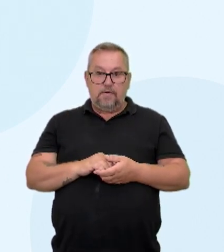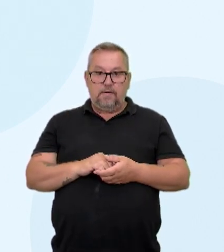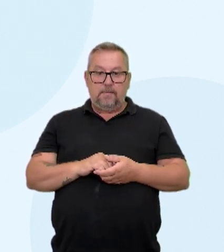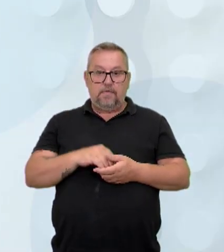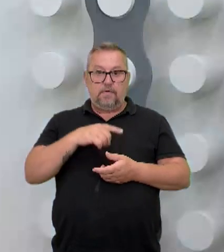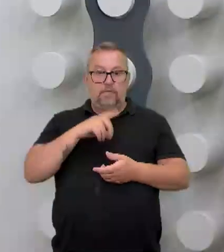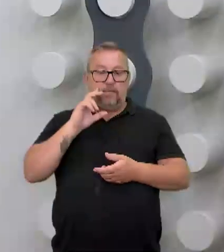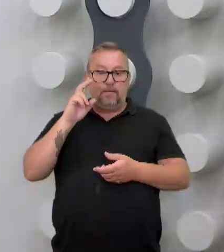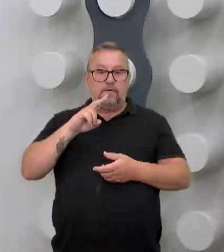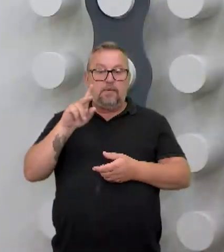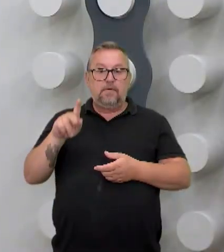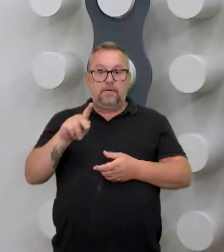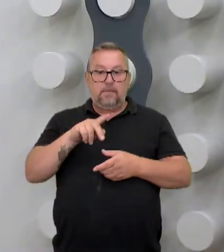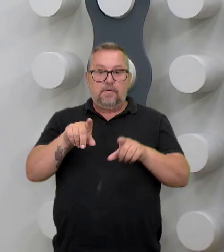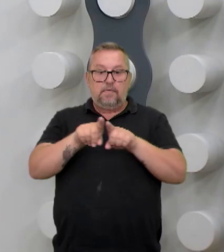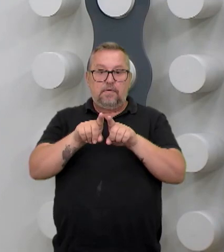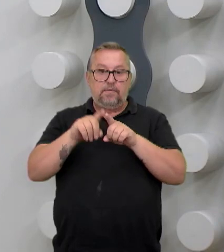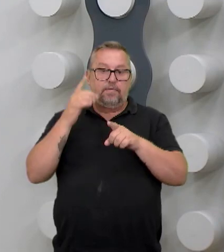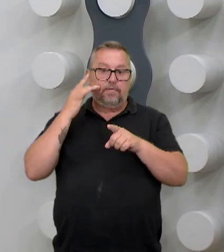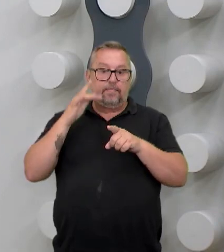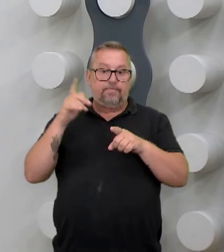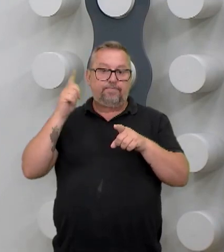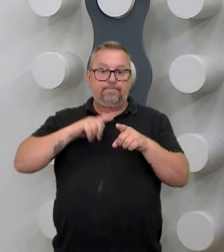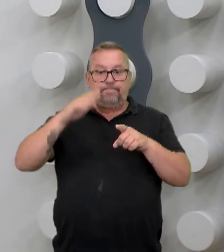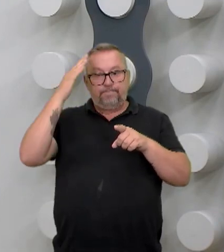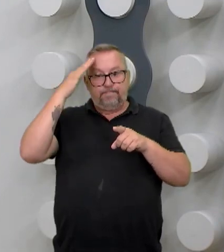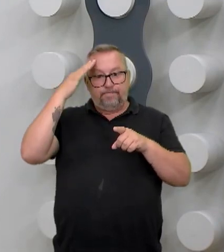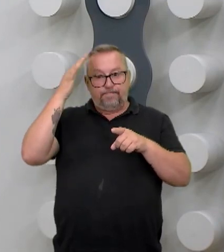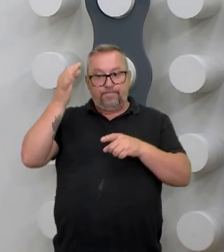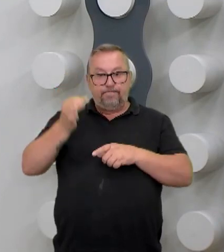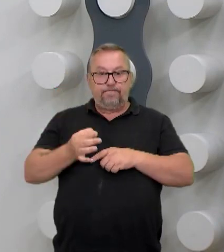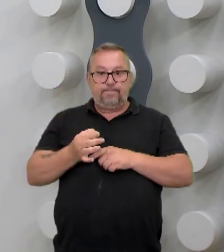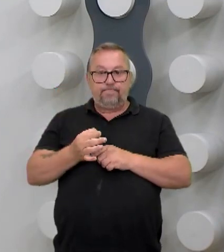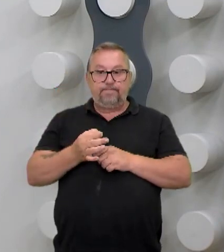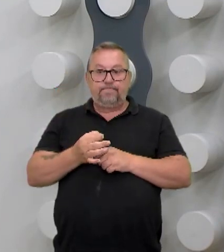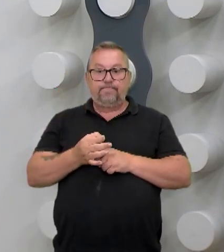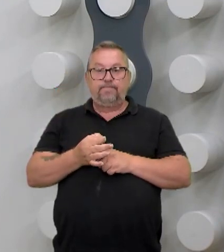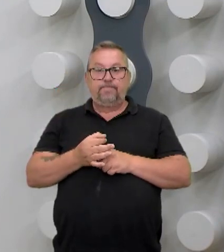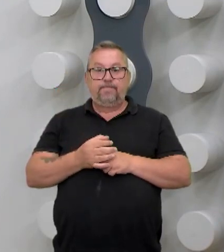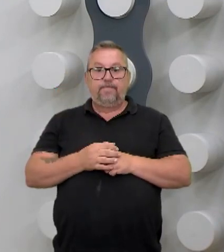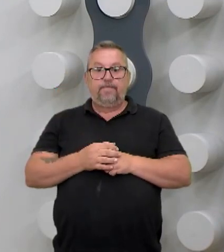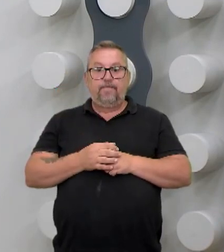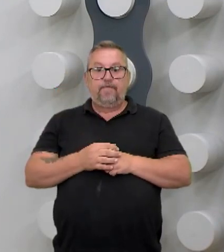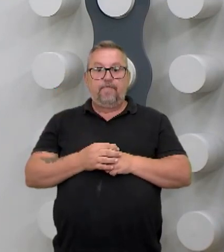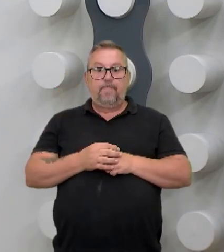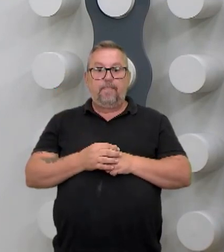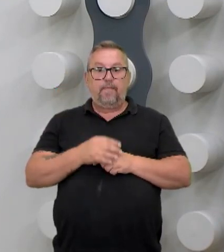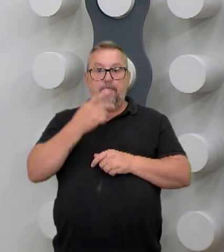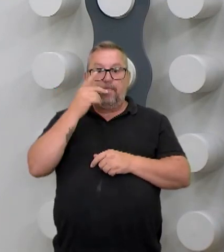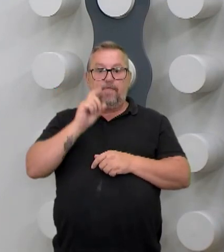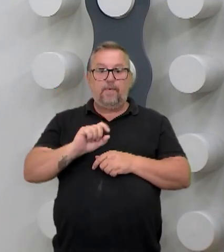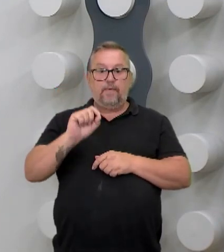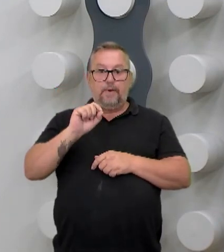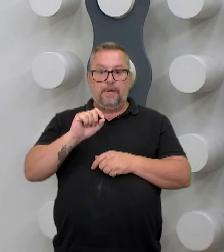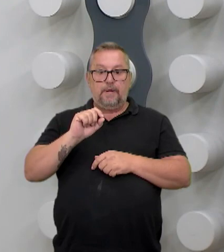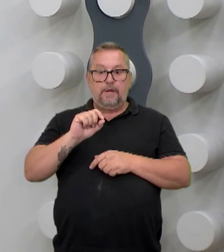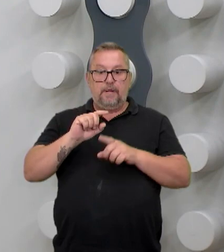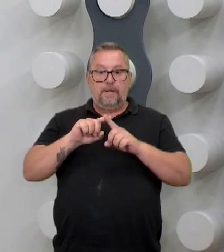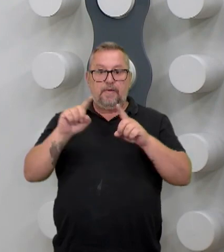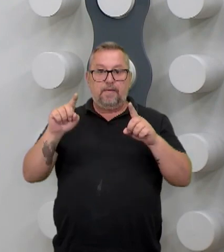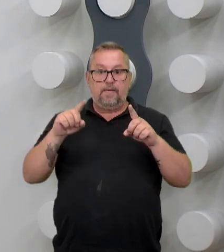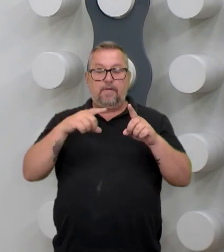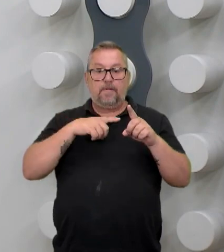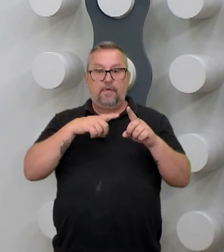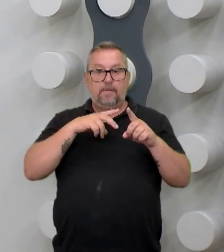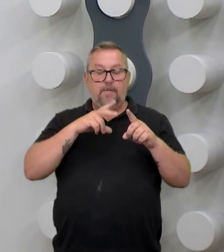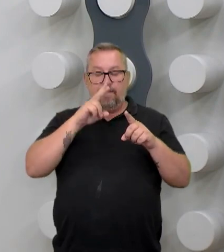diferente do professor, não sei se eu entendi direito. Então procure o seu professor ou professora, que eles te auxiliam. Mas siga firme aí